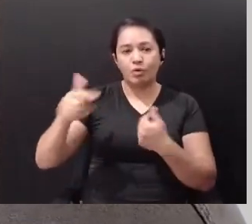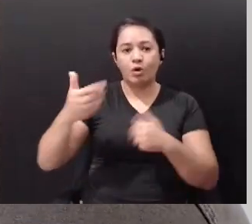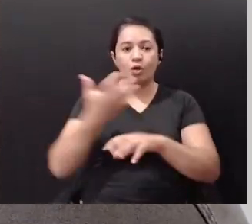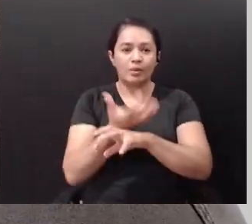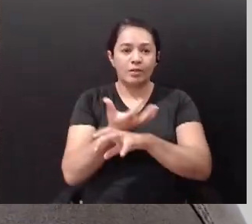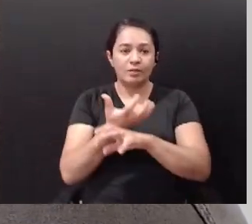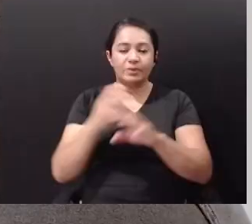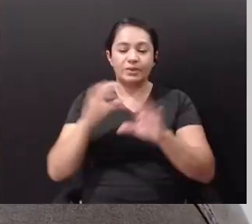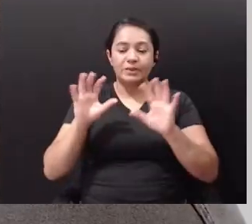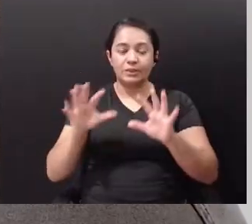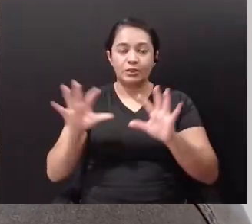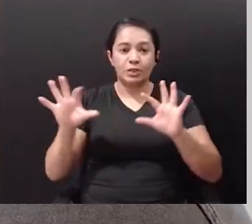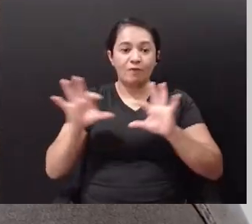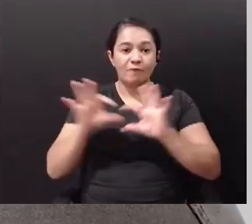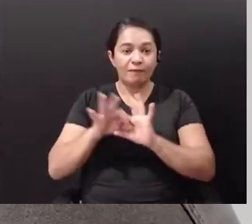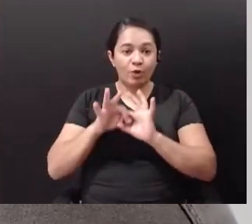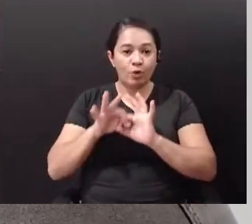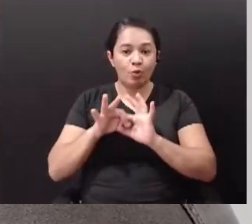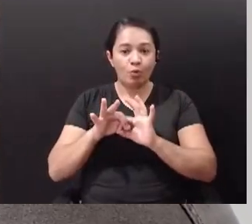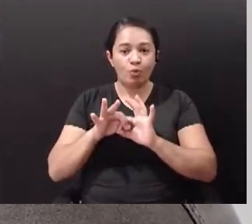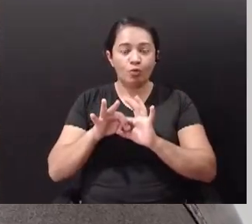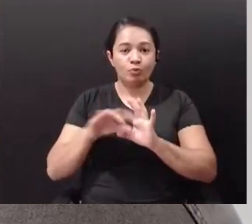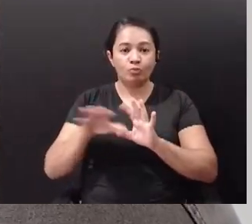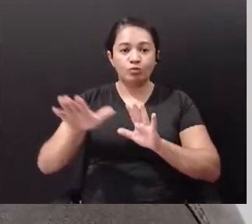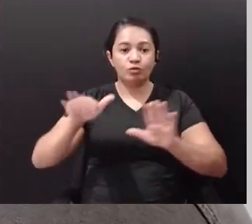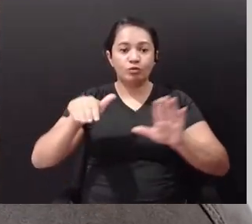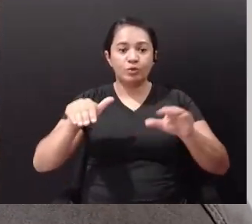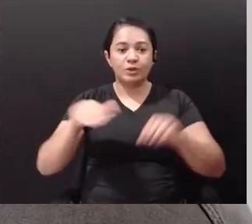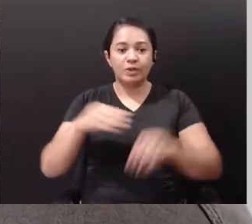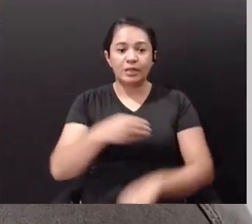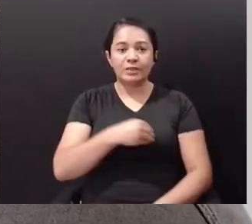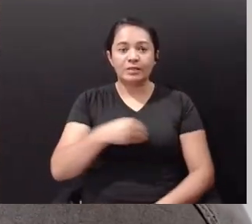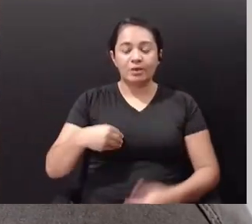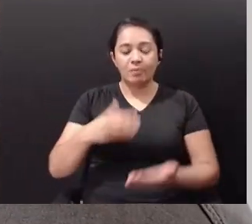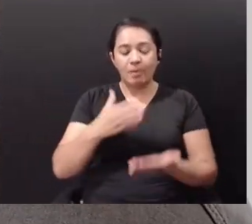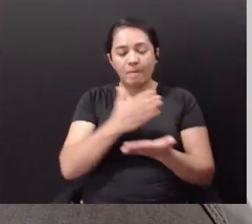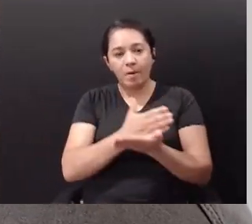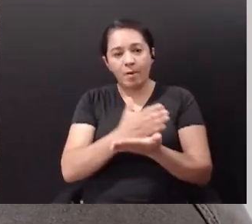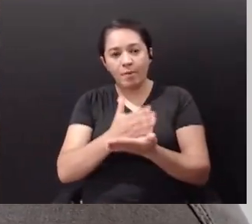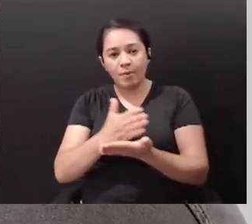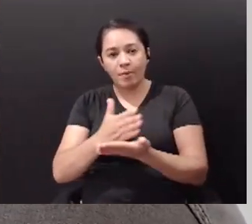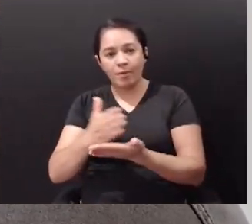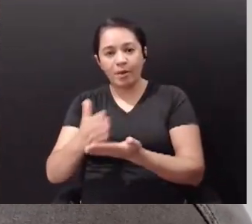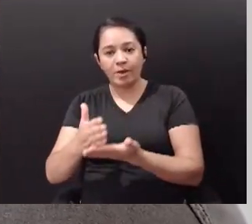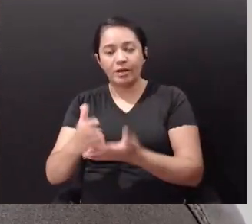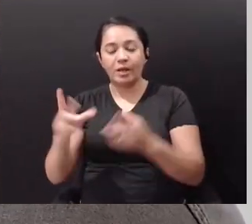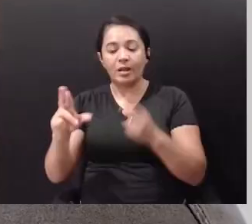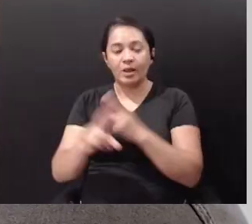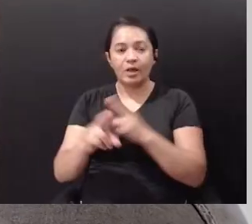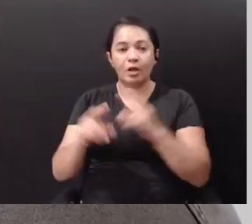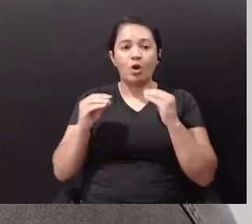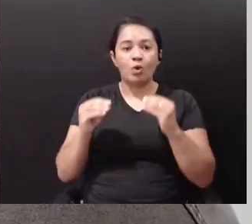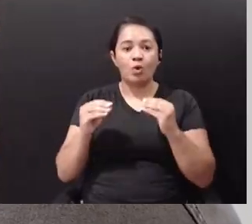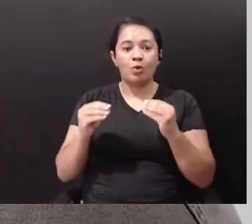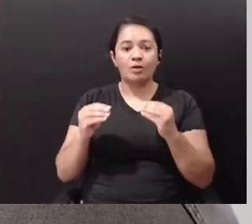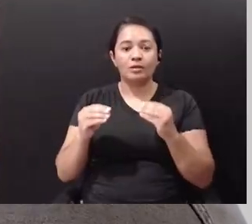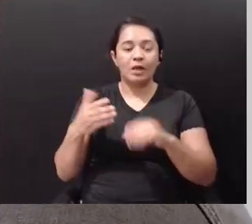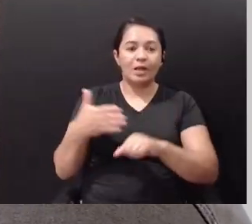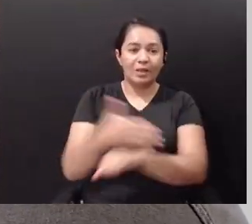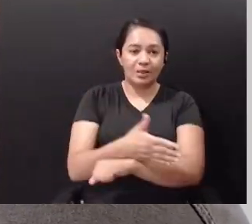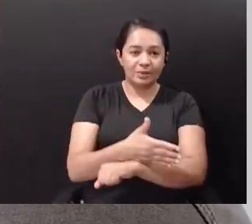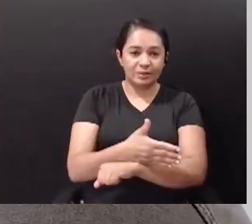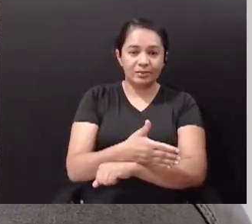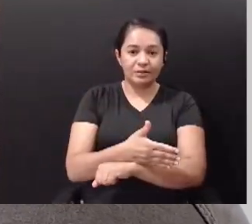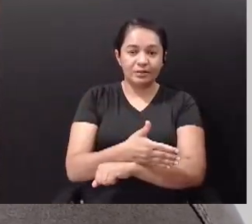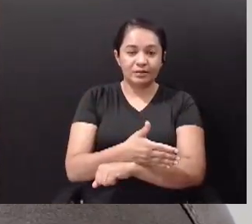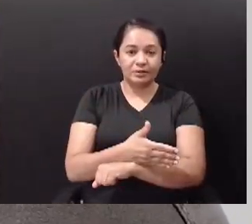vinculado aos chamados exames parcelados, que estavam relacionados com a entrada desses grupos